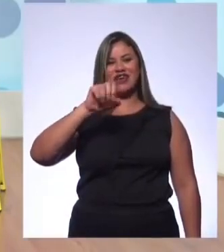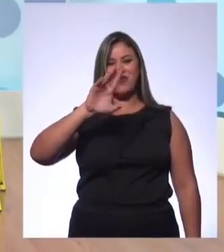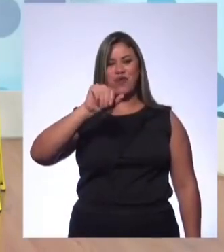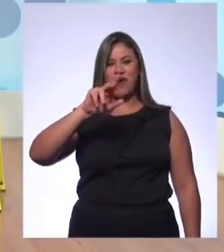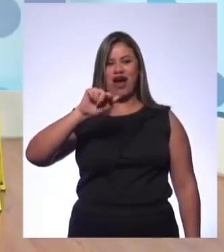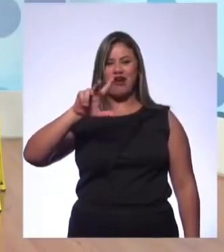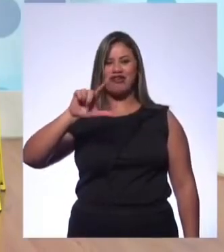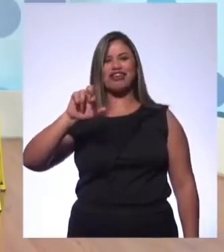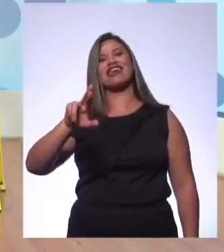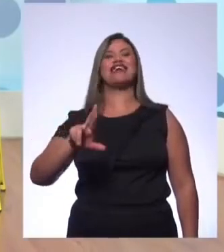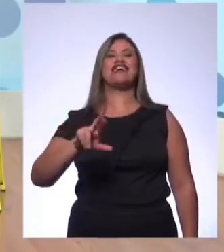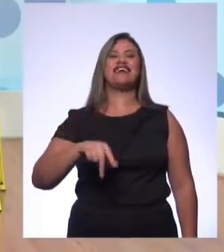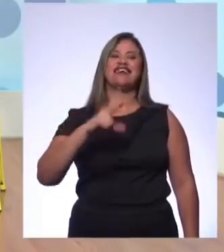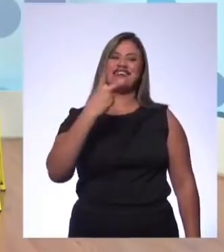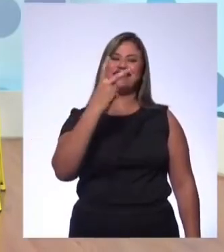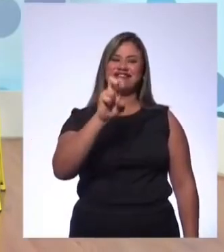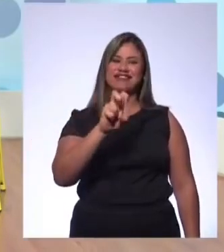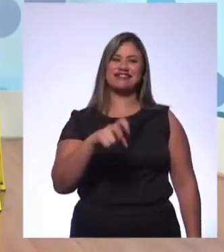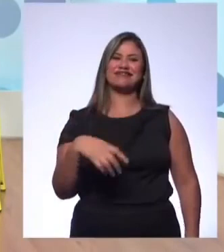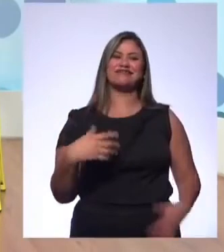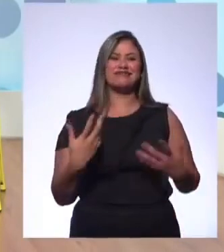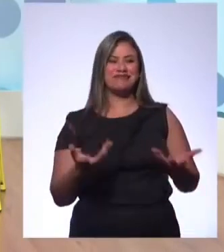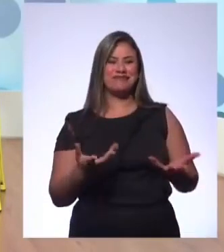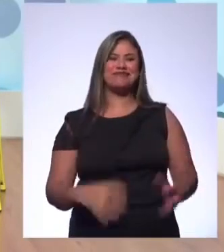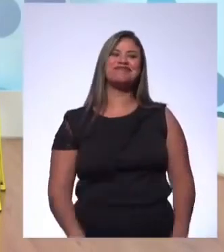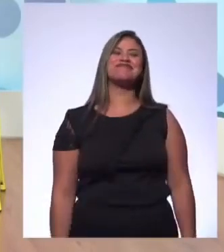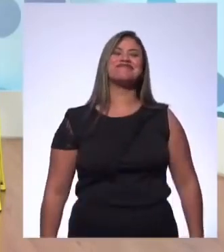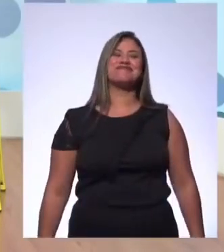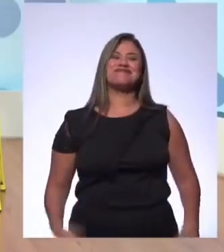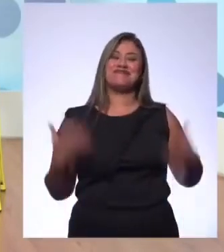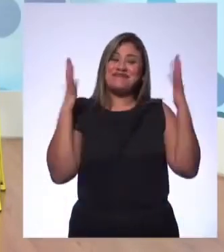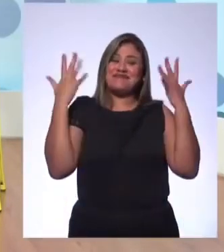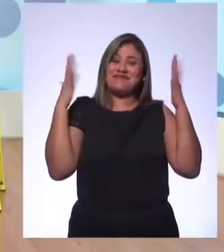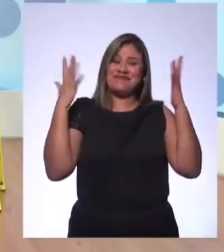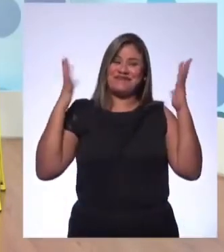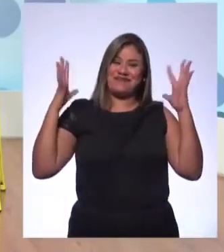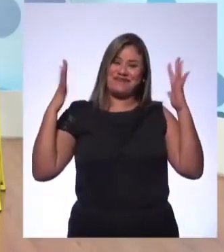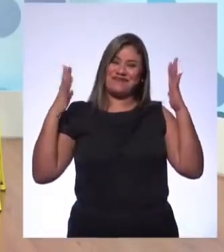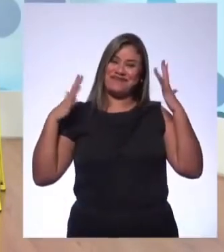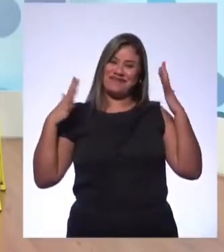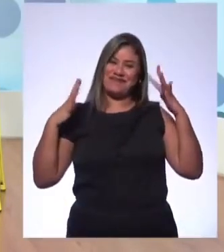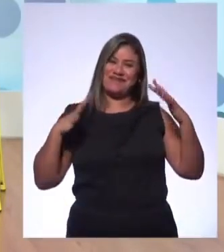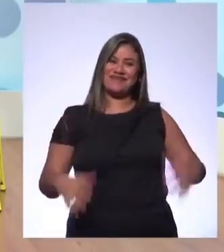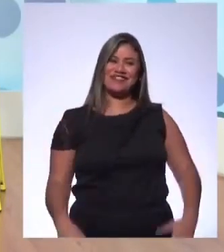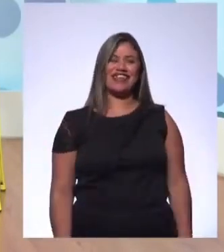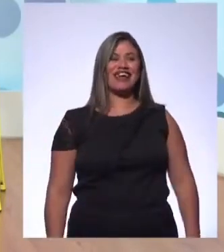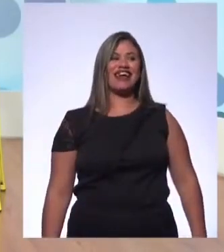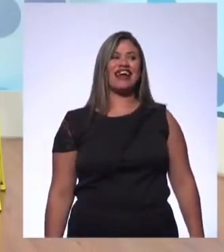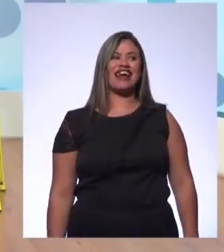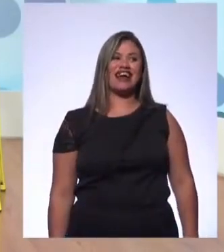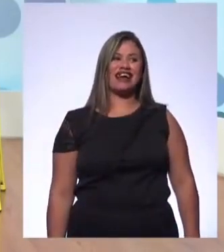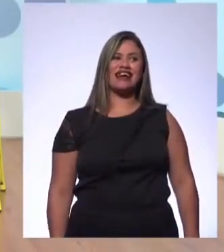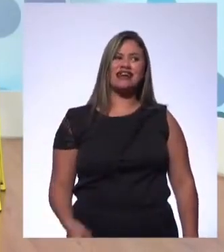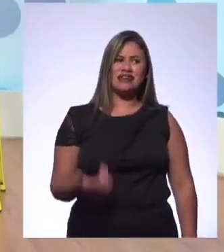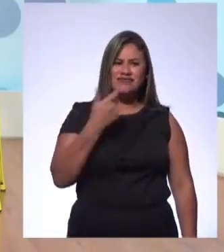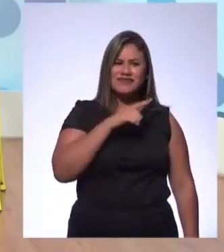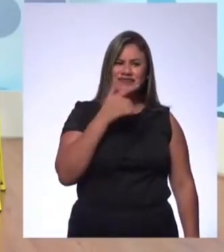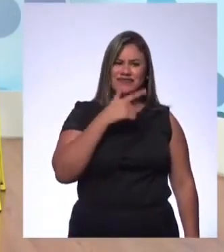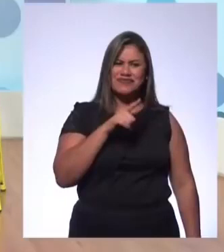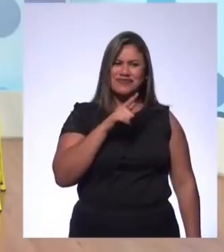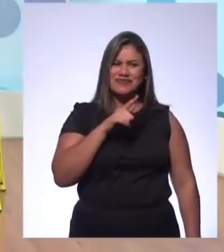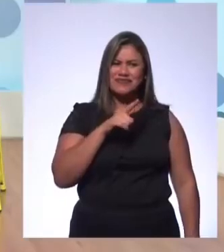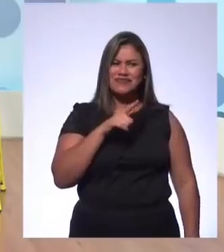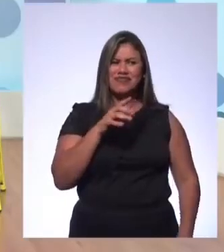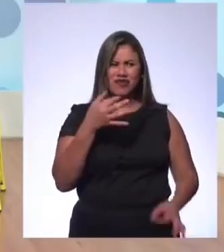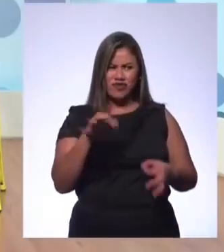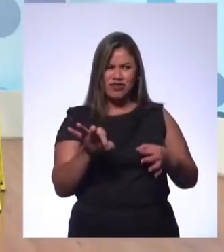25 agora- pontos, vai, valeu, vai. 25 pontos, aplauda, professora. Coitada, não teve infância. Não, vou perguntar, pessoal. Valeu, pessoal? Valeu? Até a equipe aqui,